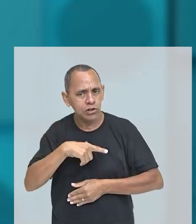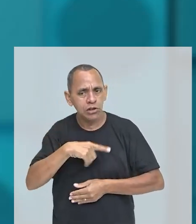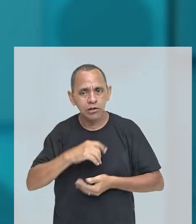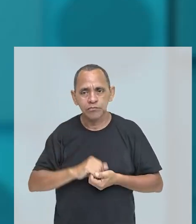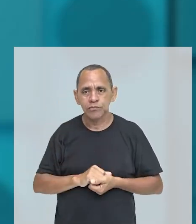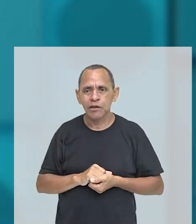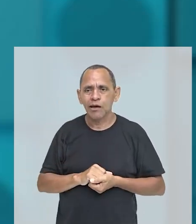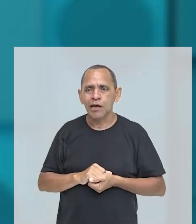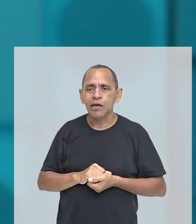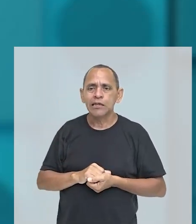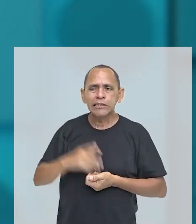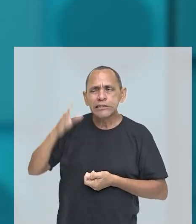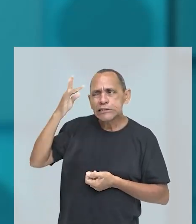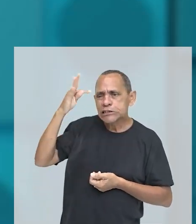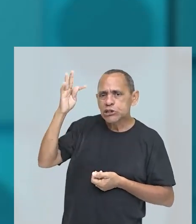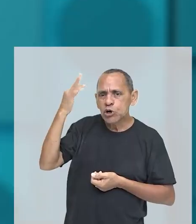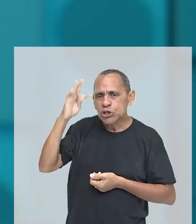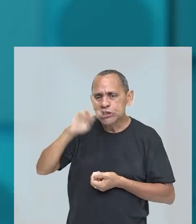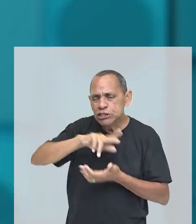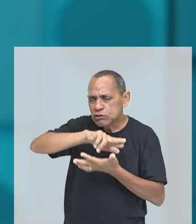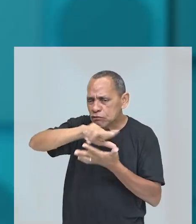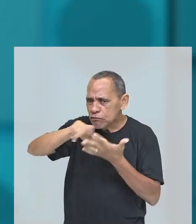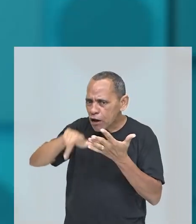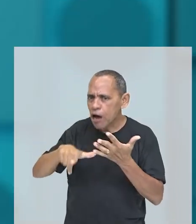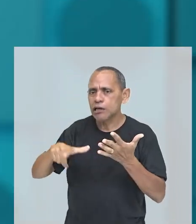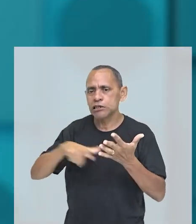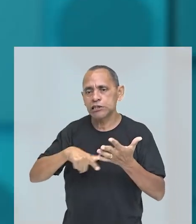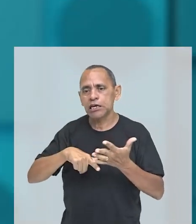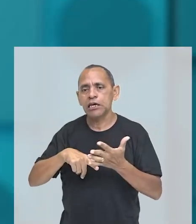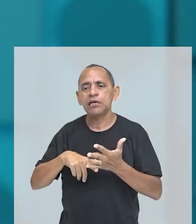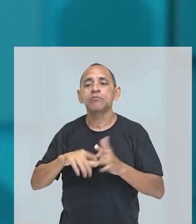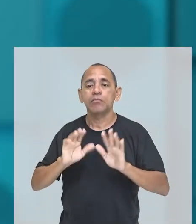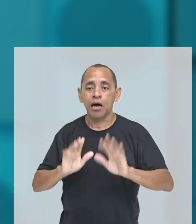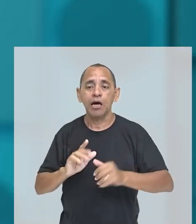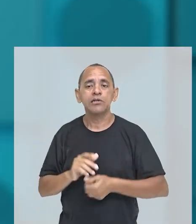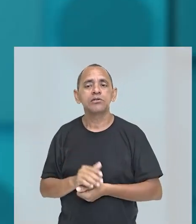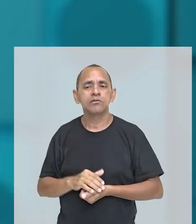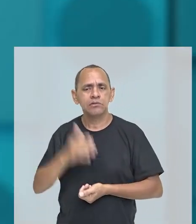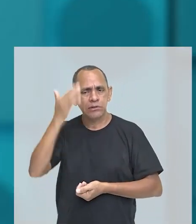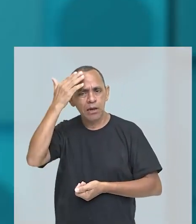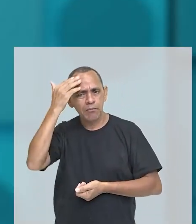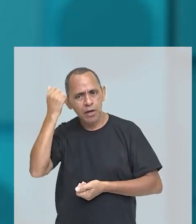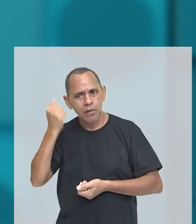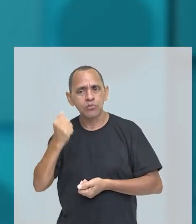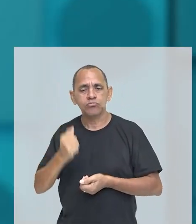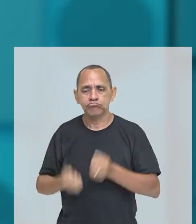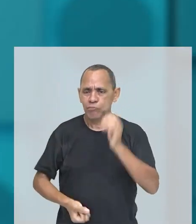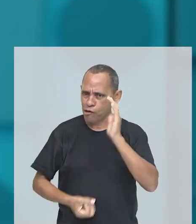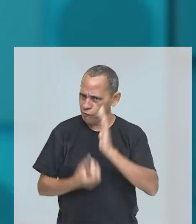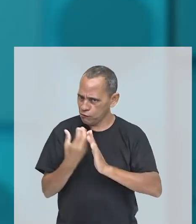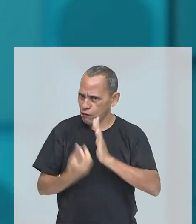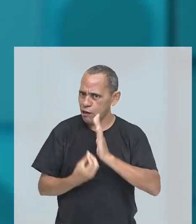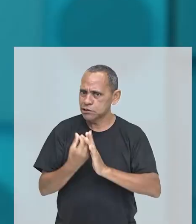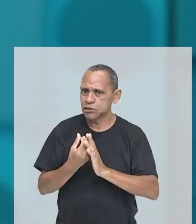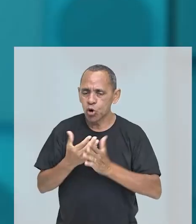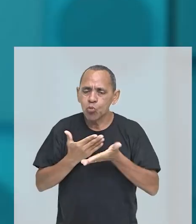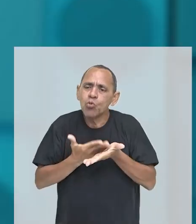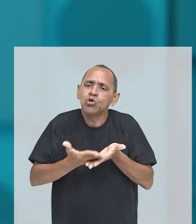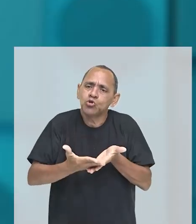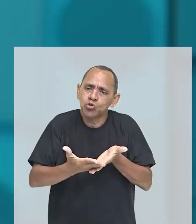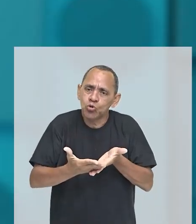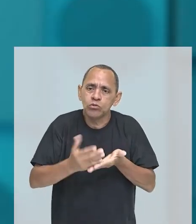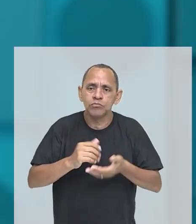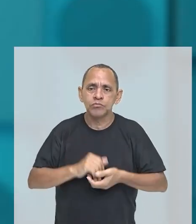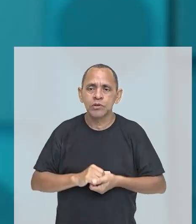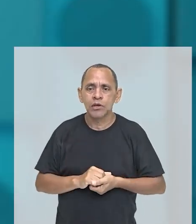várias teorias, mas já se sabe, com certeza, que a origem se deu de uma determinada forma, mas que ainda há muito ao